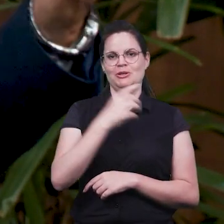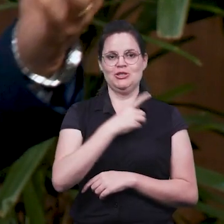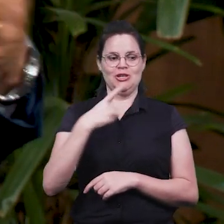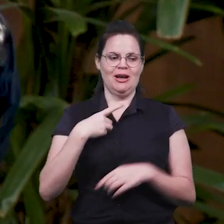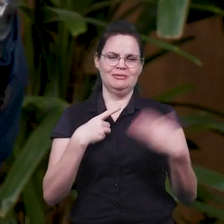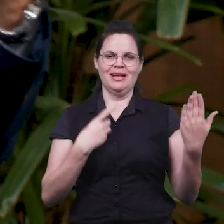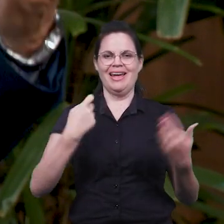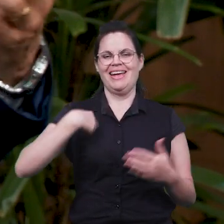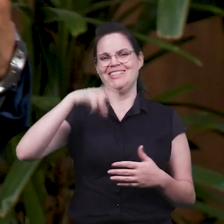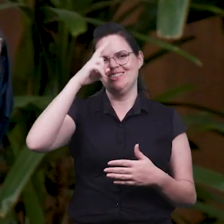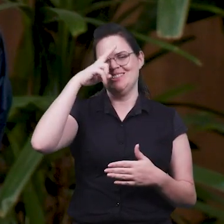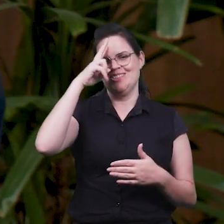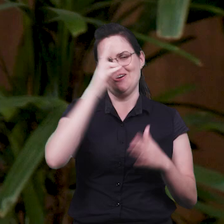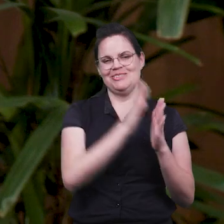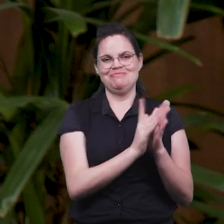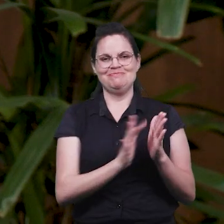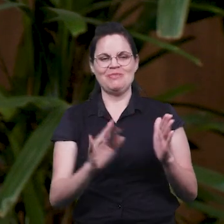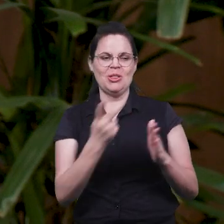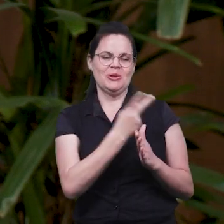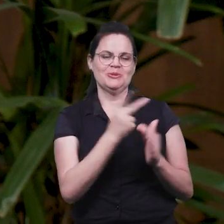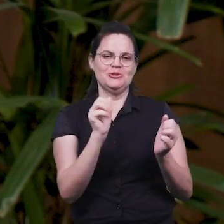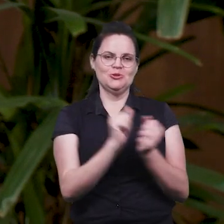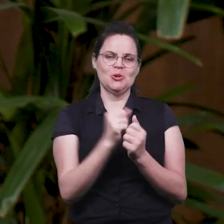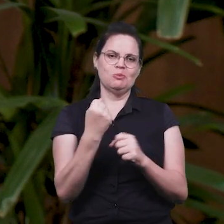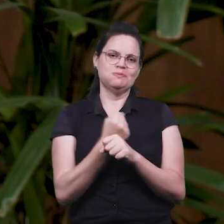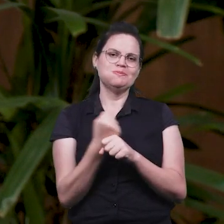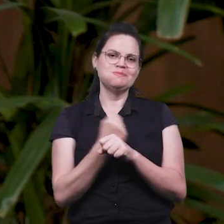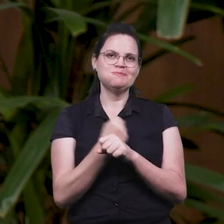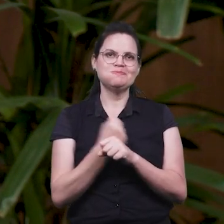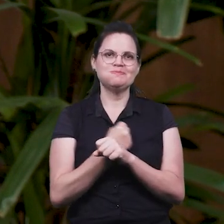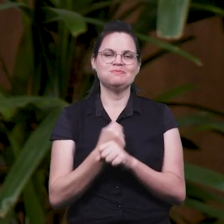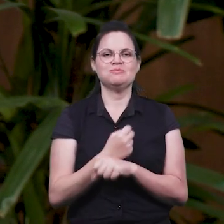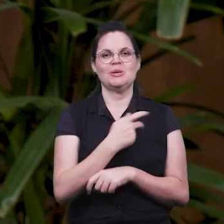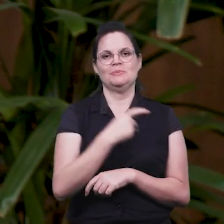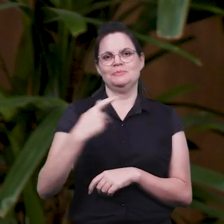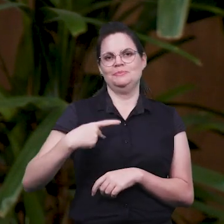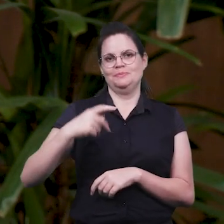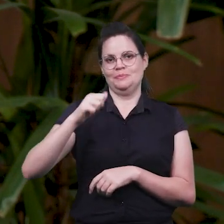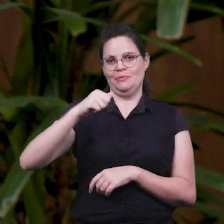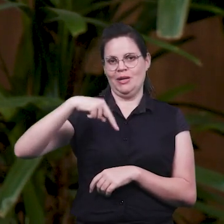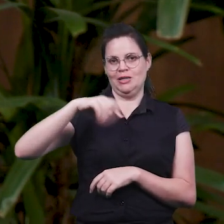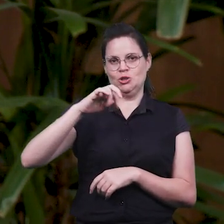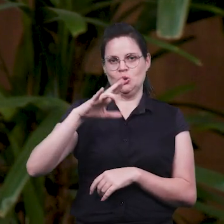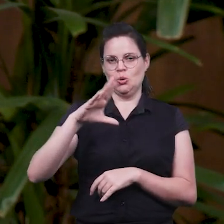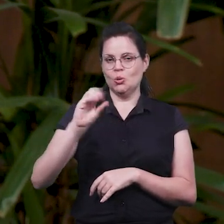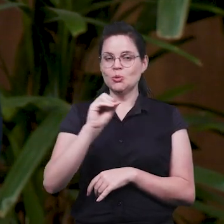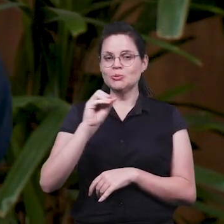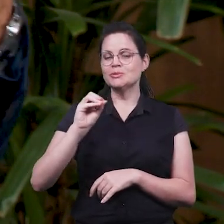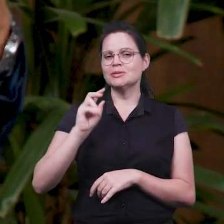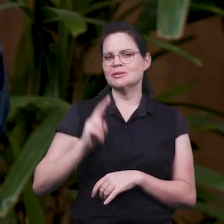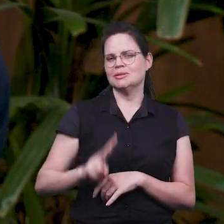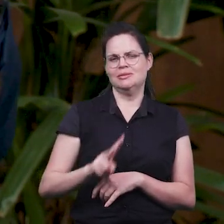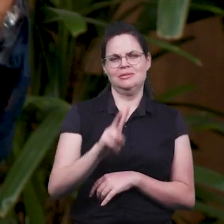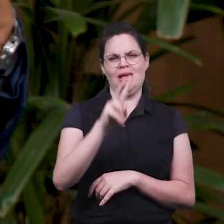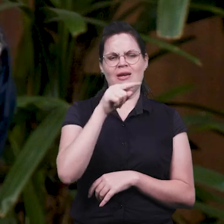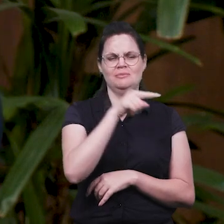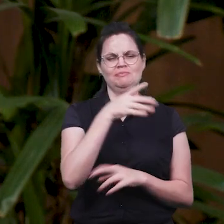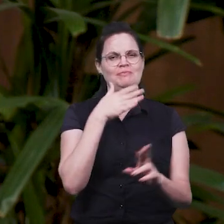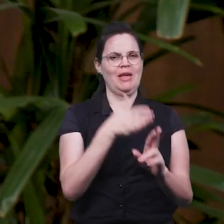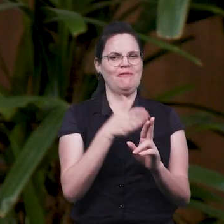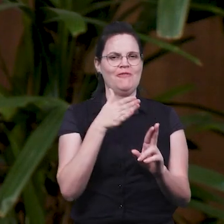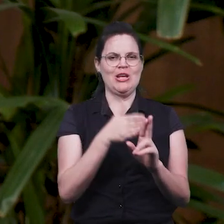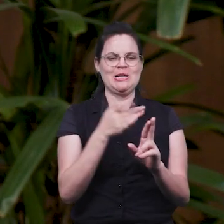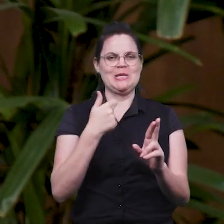longa história de convivência e o pastor Antônio Carlos, ele sempre foi a nossa